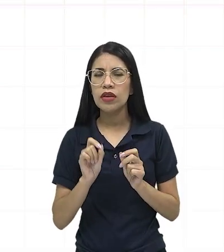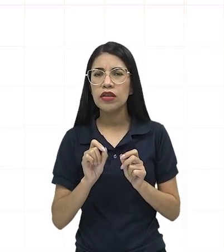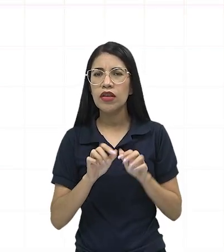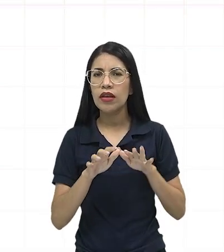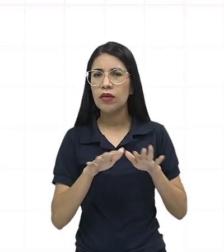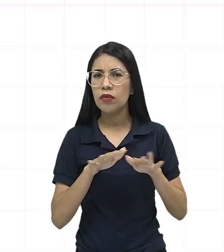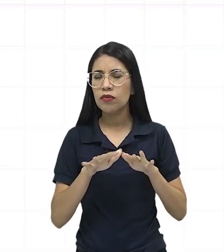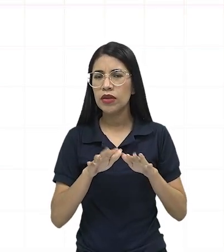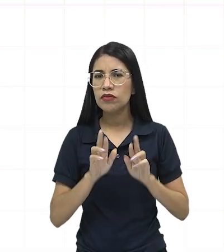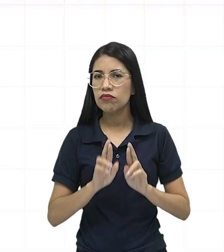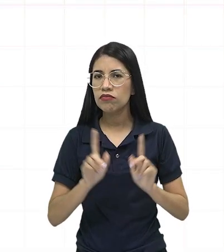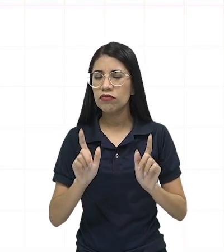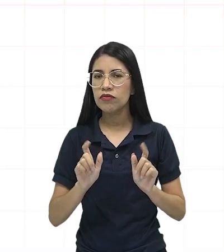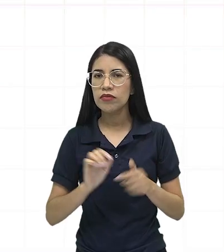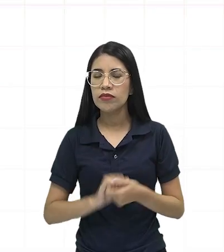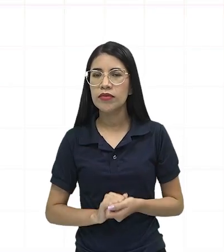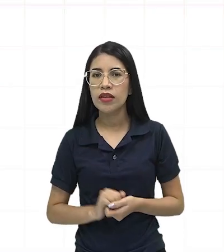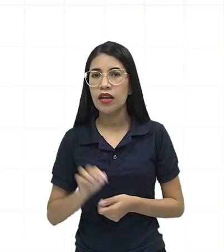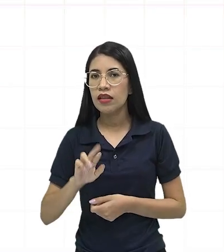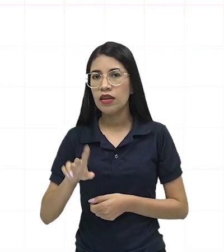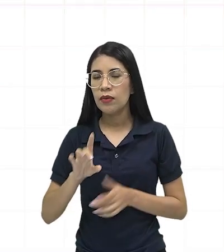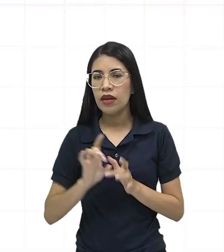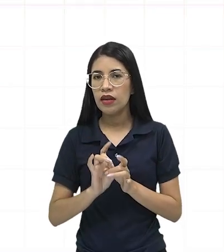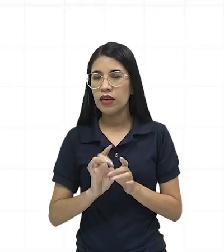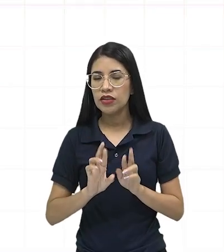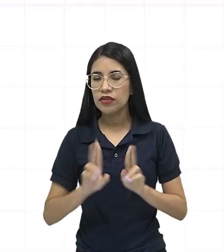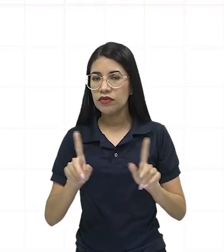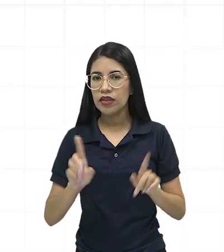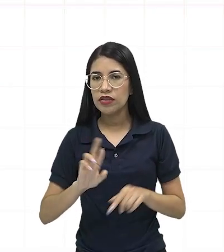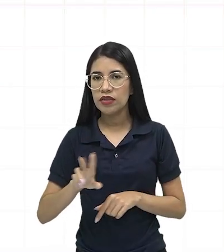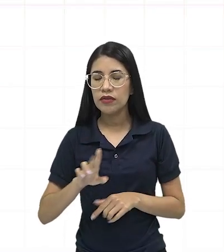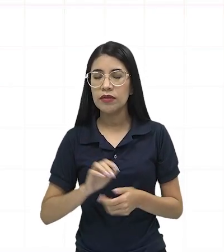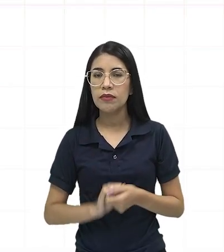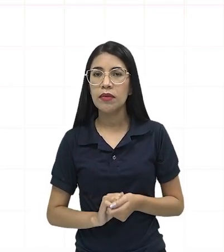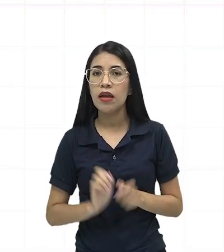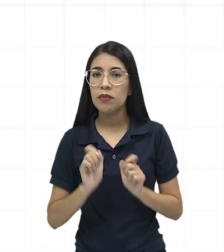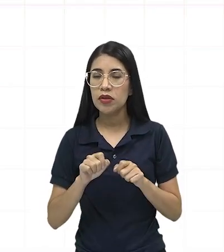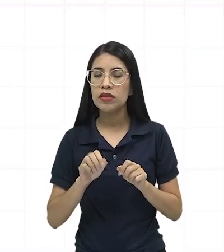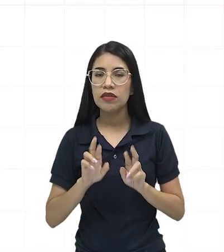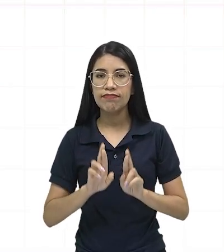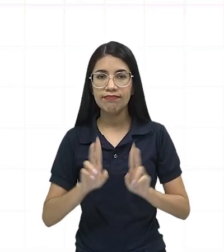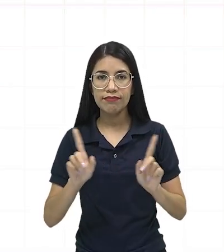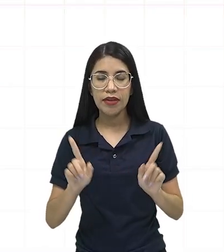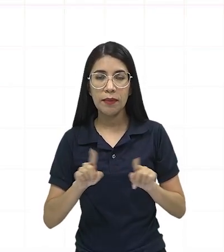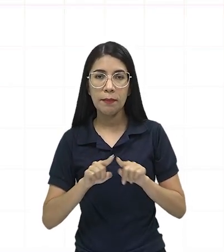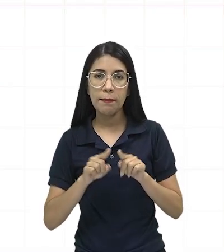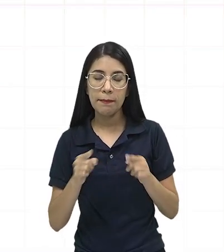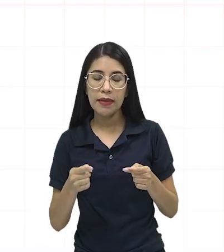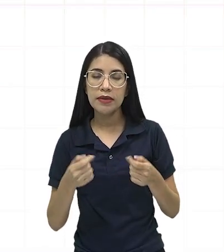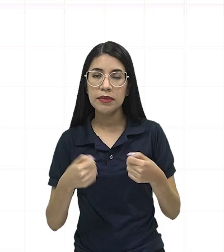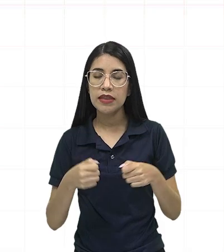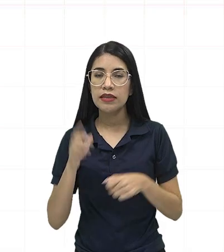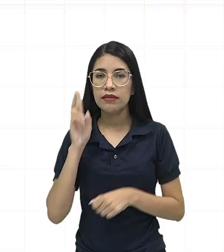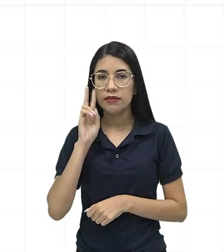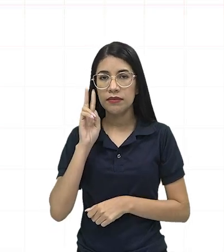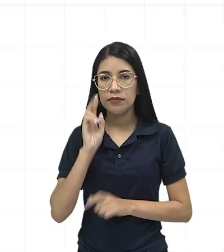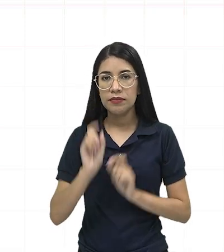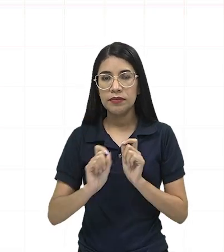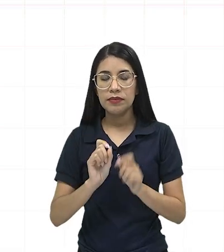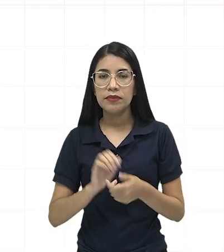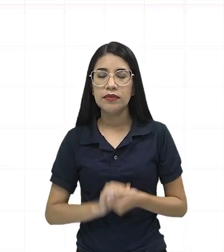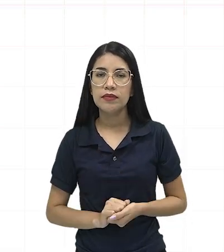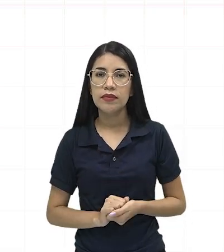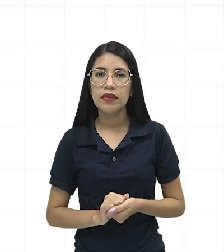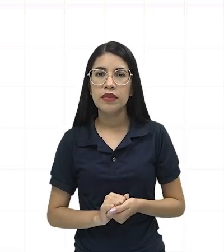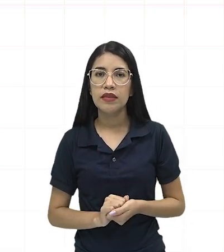movimentos diferentes? Não são tão diferentes, embora de fato sejam diferentes, mas lembre, tá? É